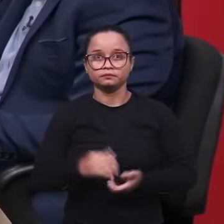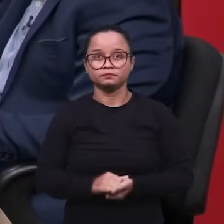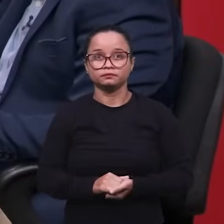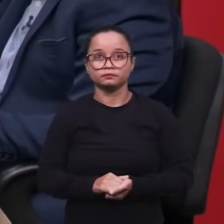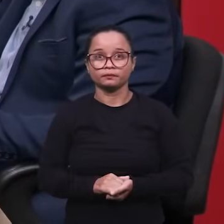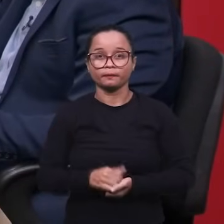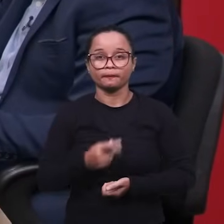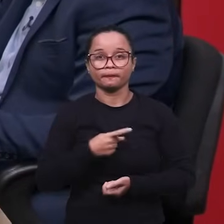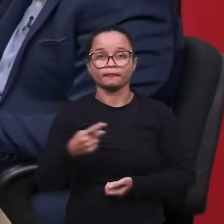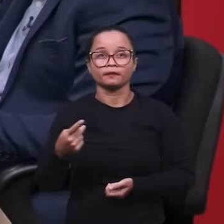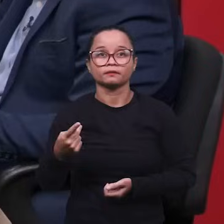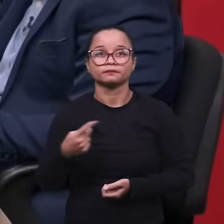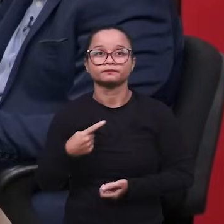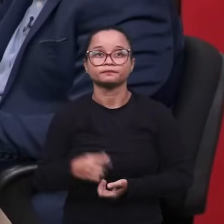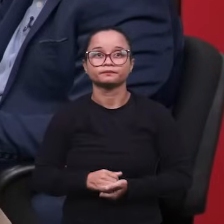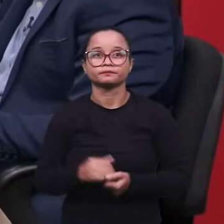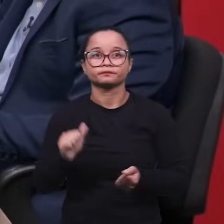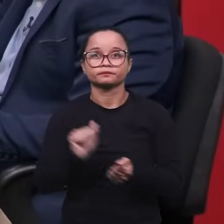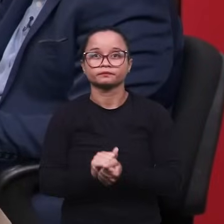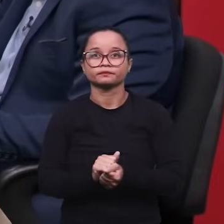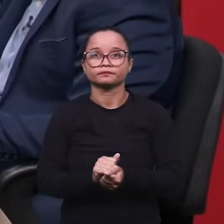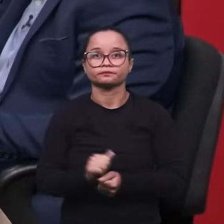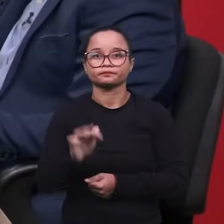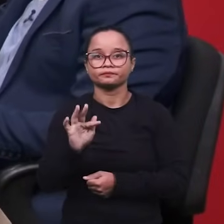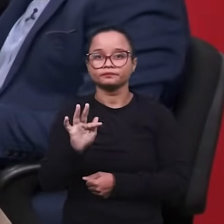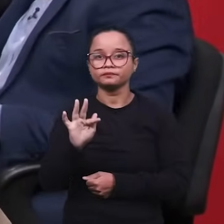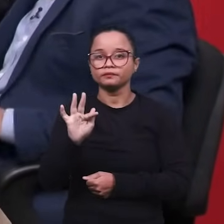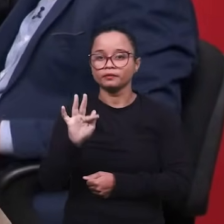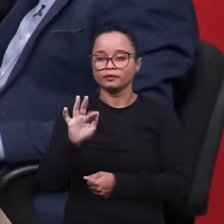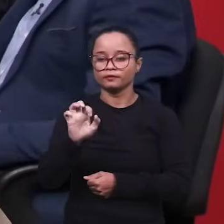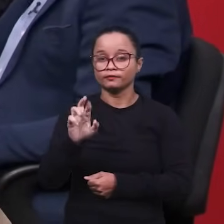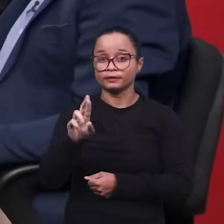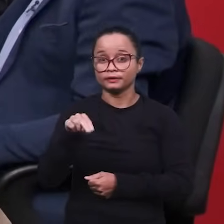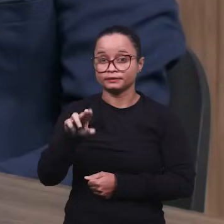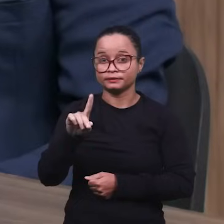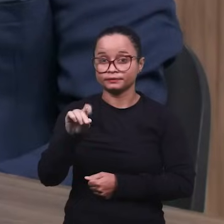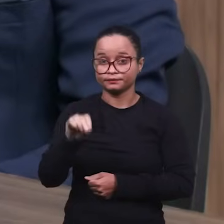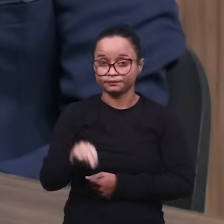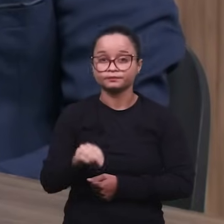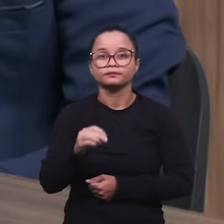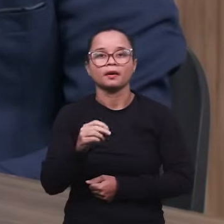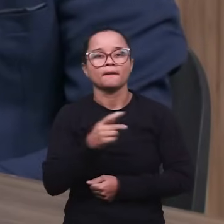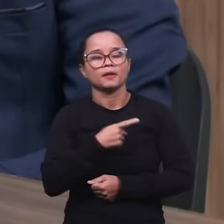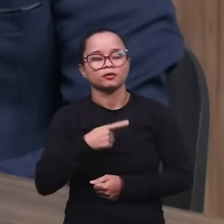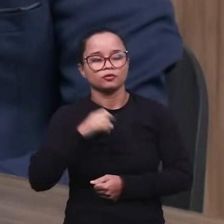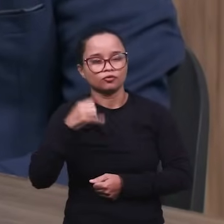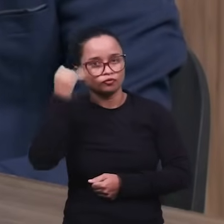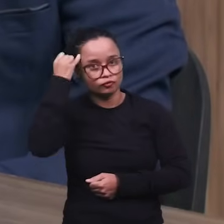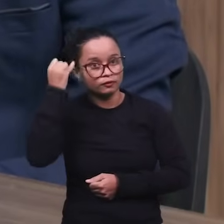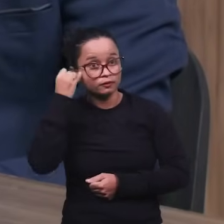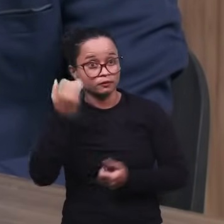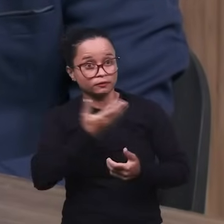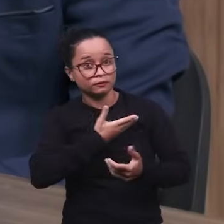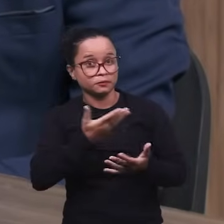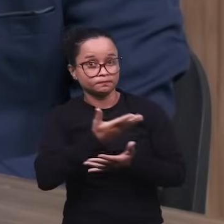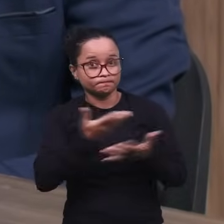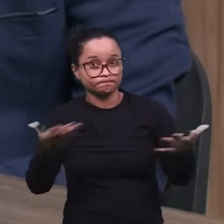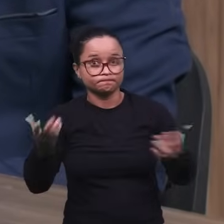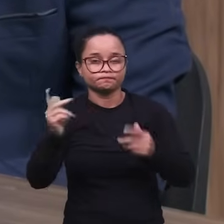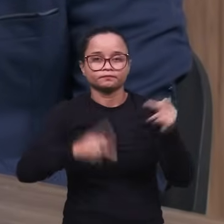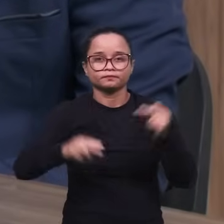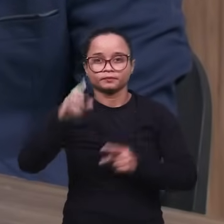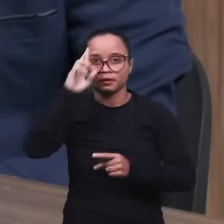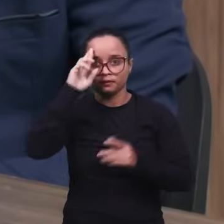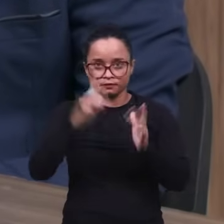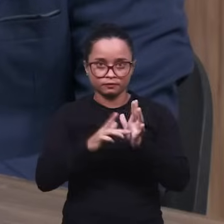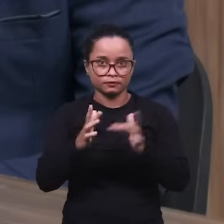programa. Pastor que está aqui ao meu lado, pastor Fernando Almeida. Fernando, paz do Senhor. Pai do Senhor, Josias, companheiros, Pai do Senhor,